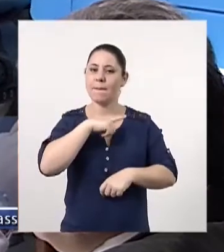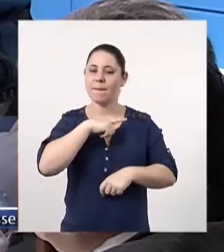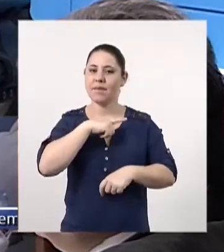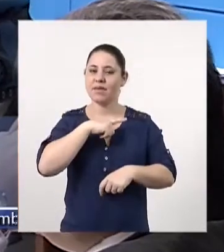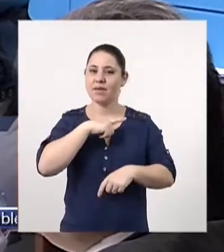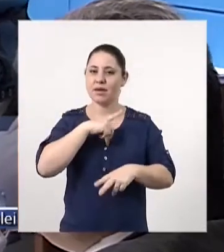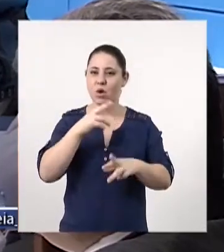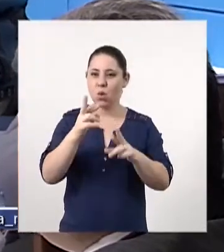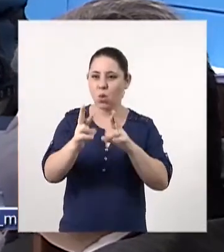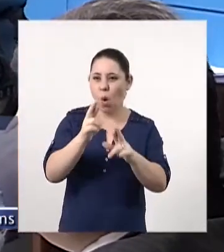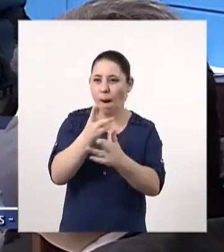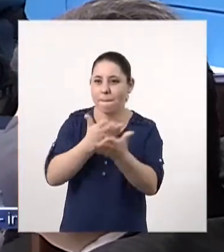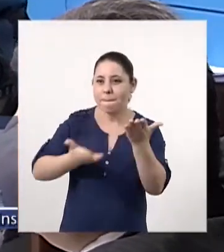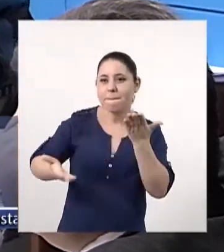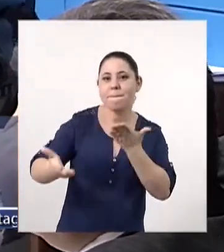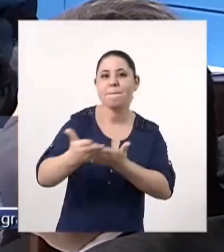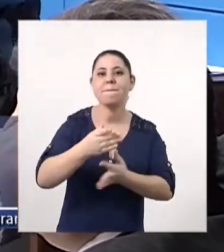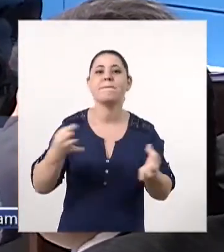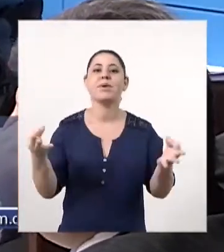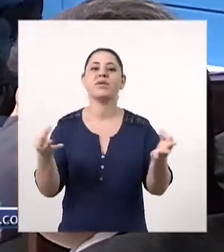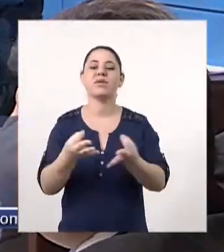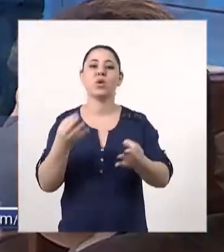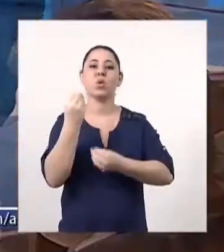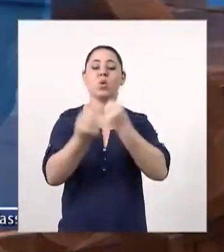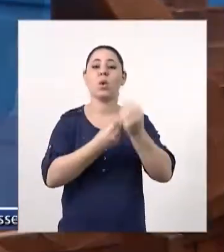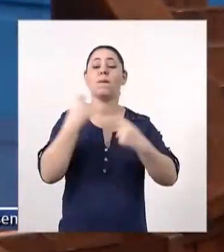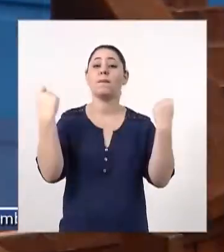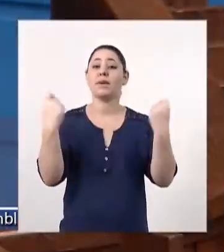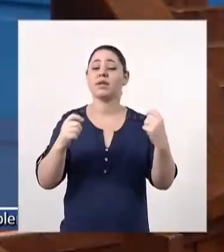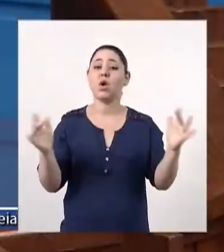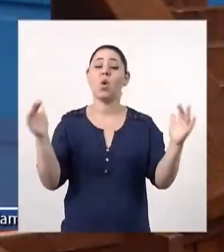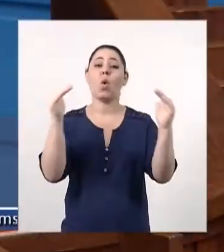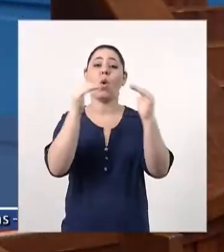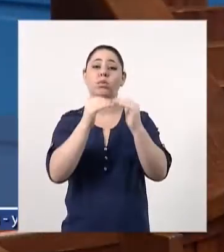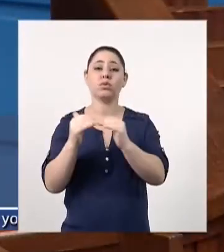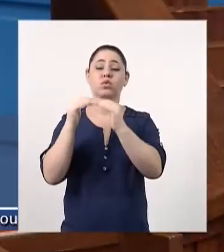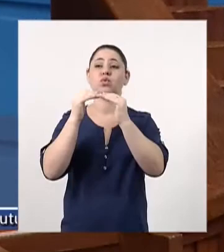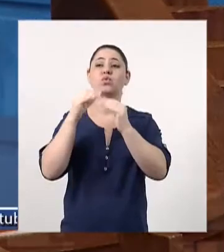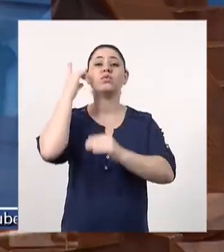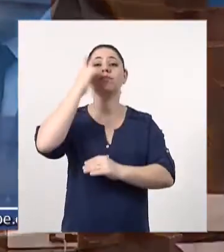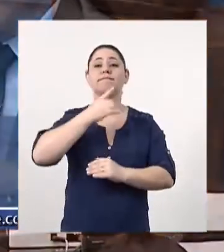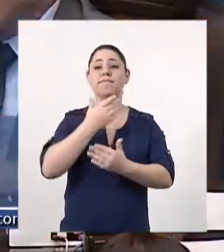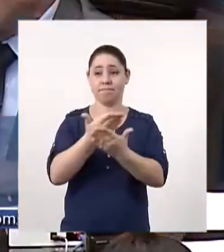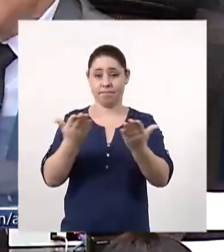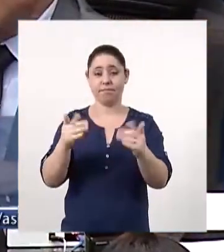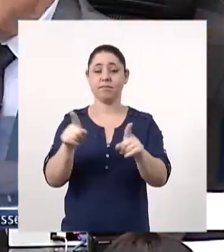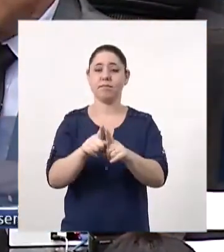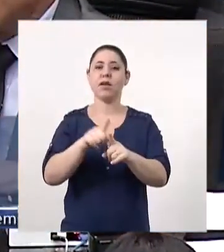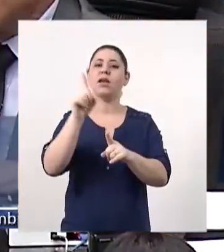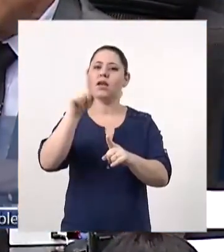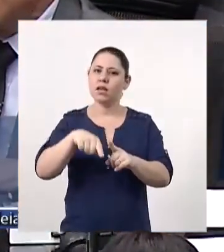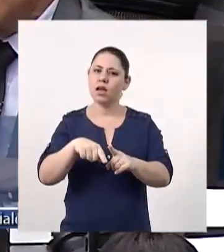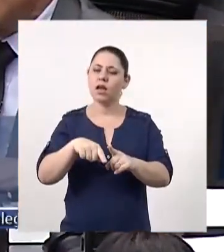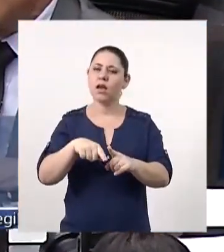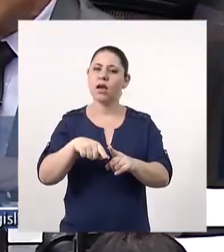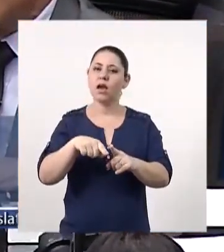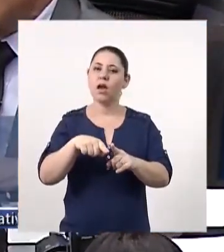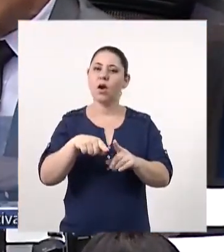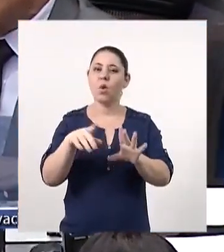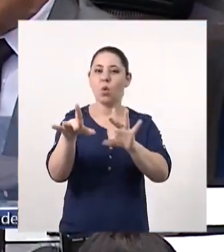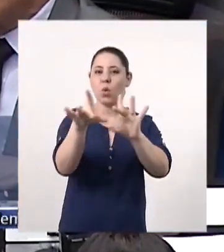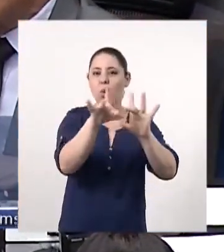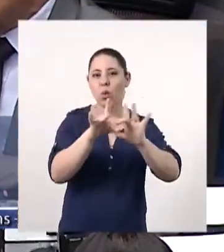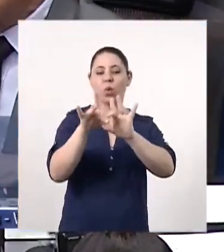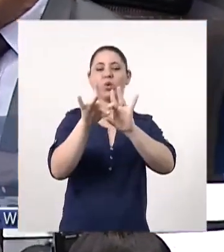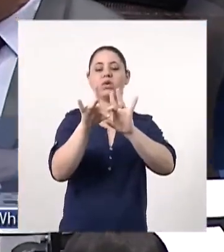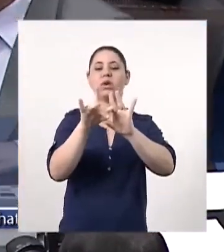sintonia com a mesa diretora, como precisa de ter sintonia com todos os parlamentares. E foi exatamente essa sintonia